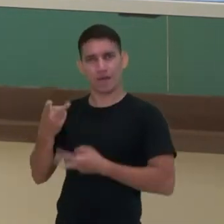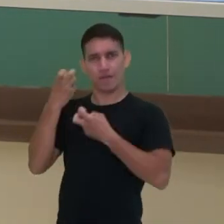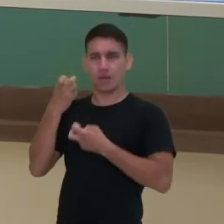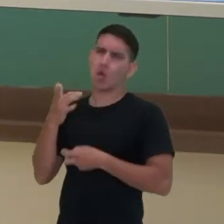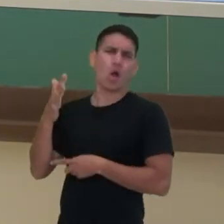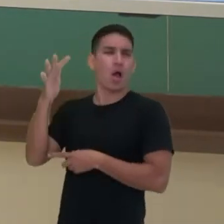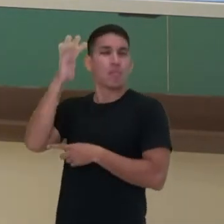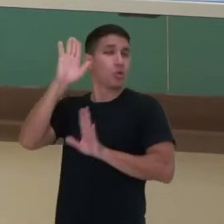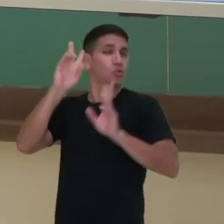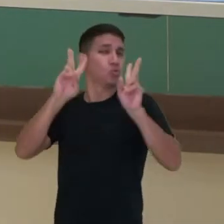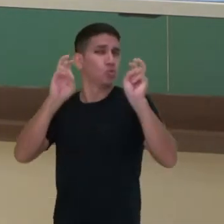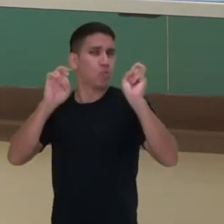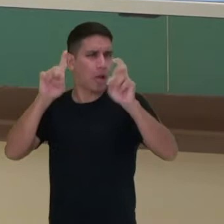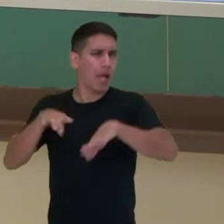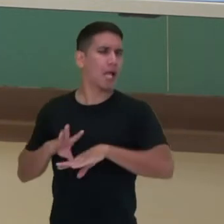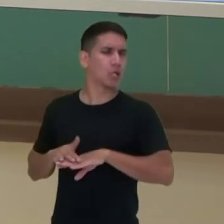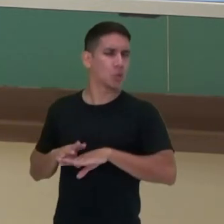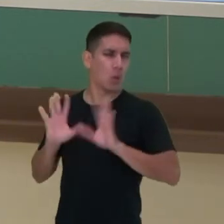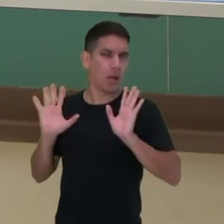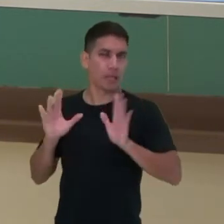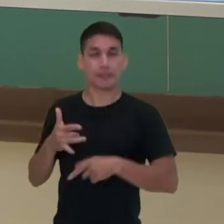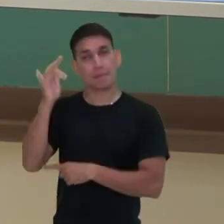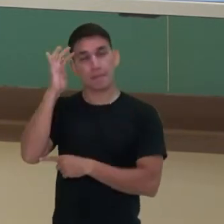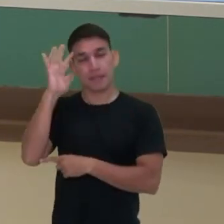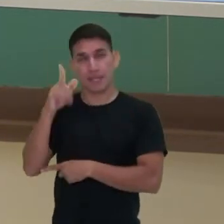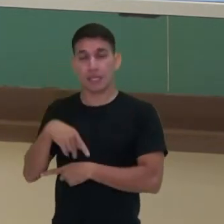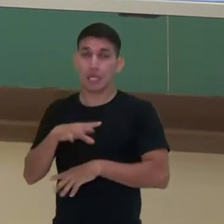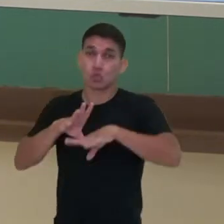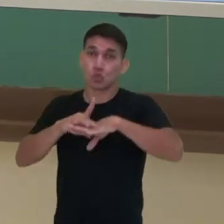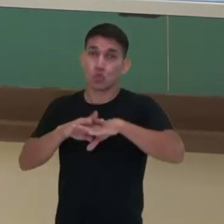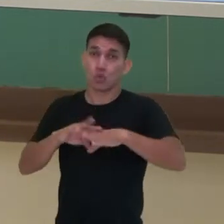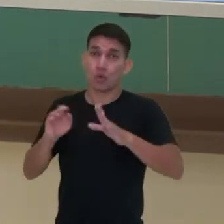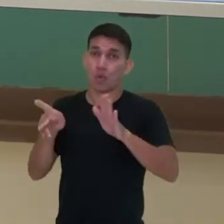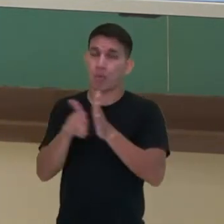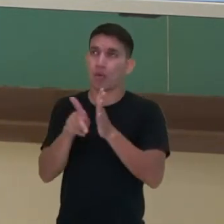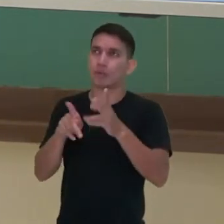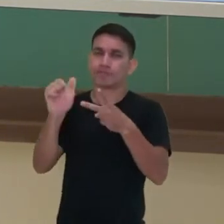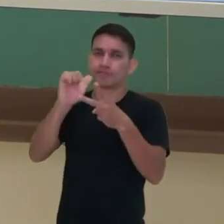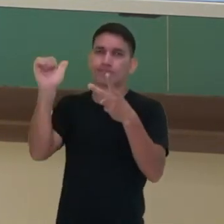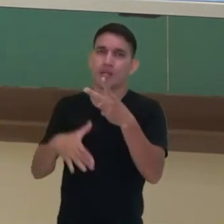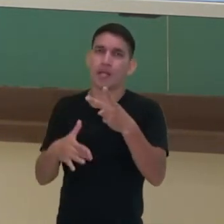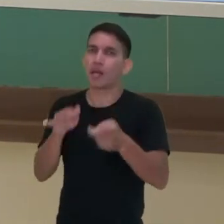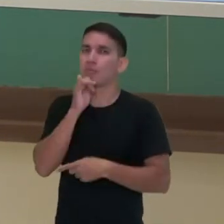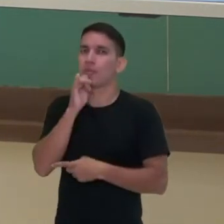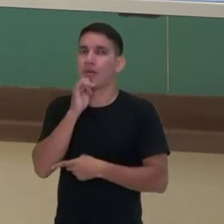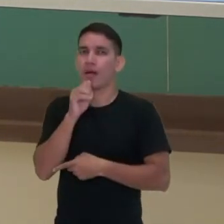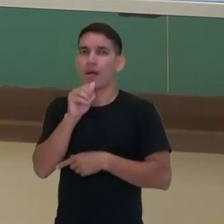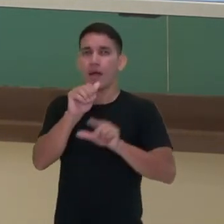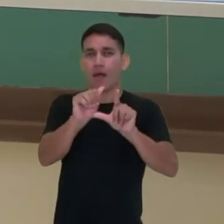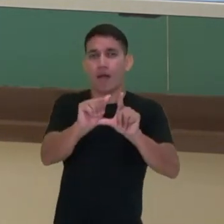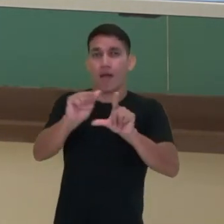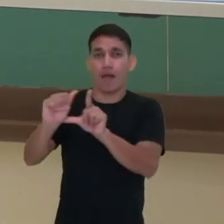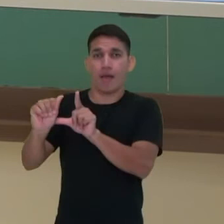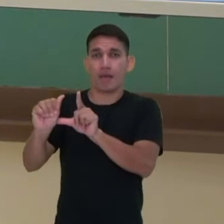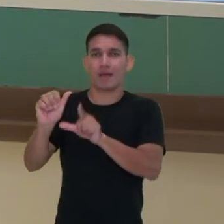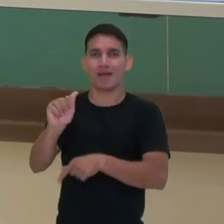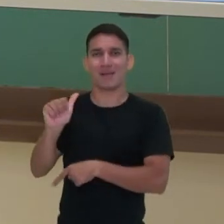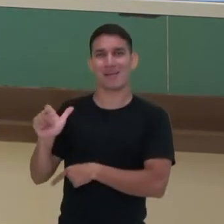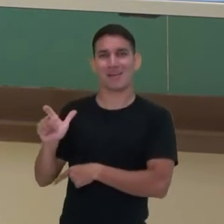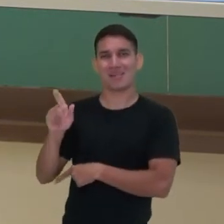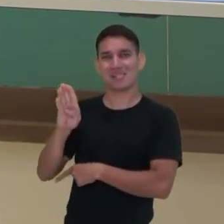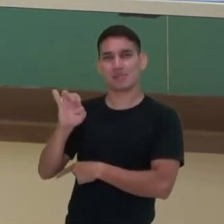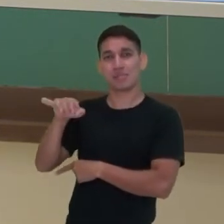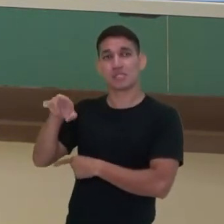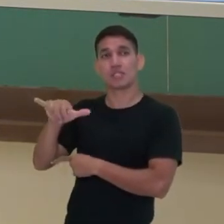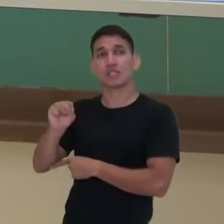supor que fosse uma doença, tá? Uma doença recessiva do tipo albinismo, azinho, azinho. Ó, os pais